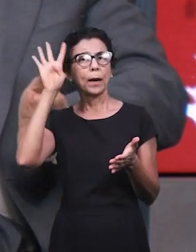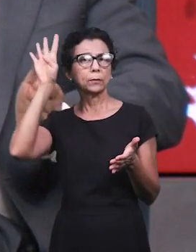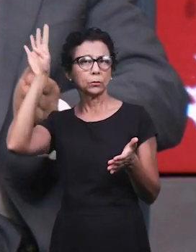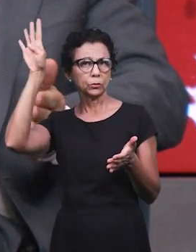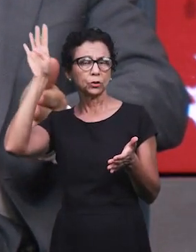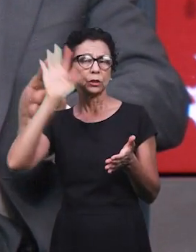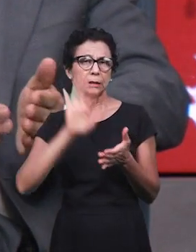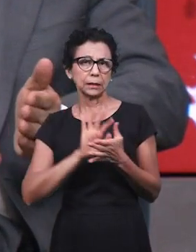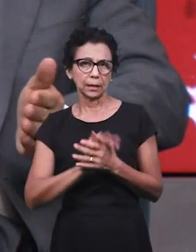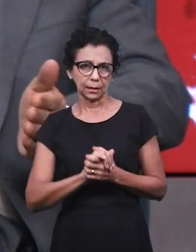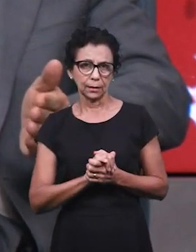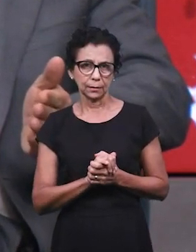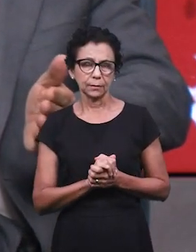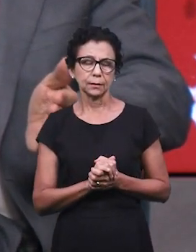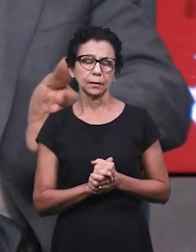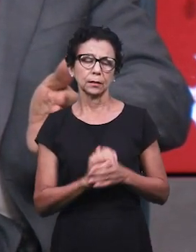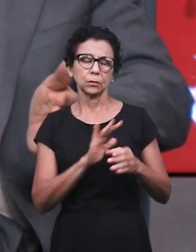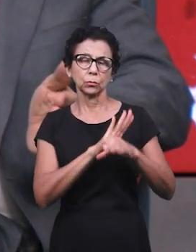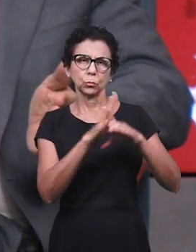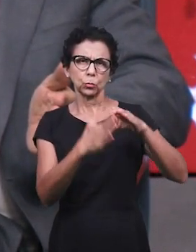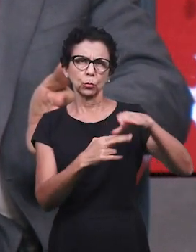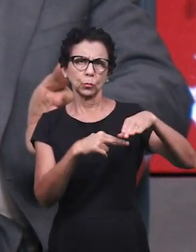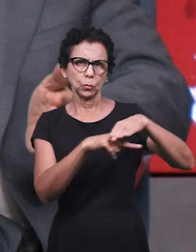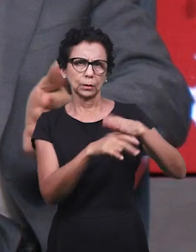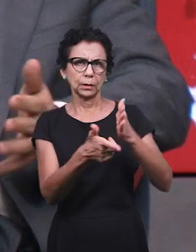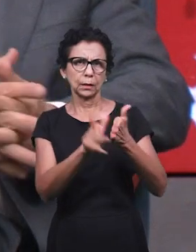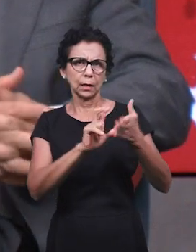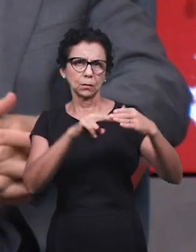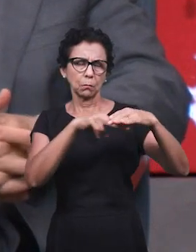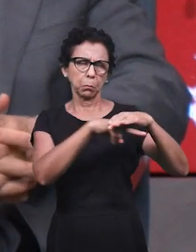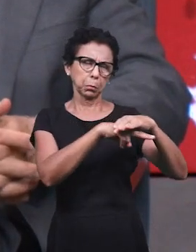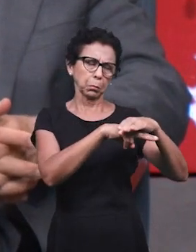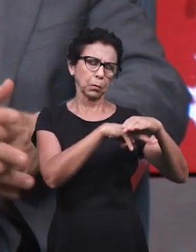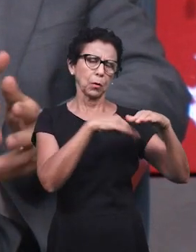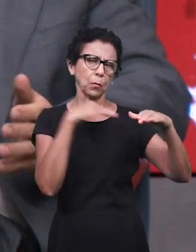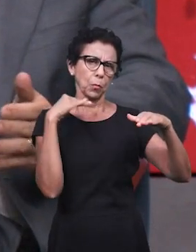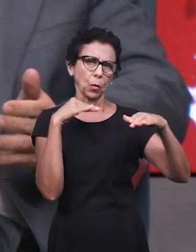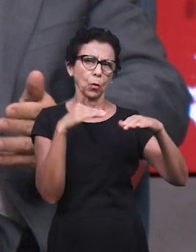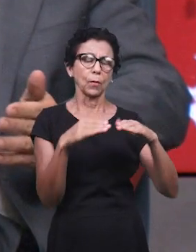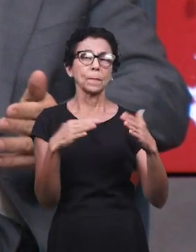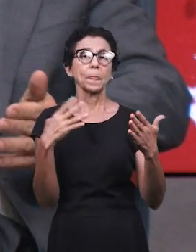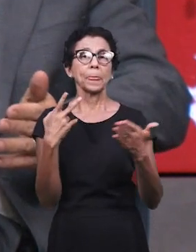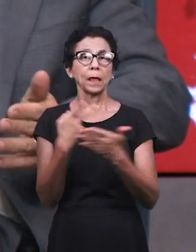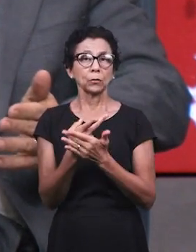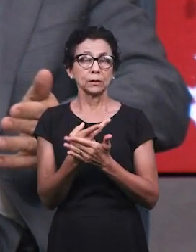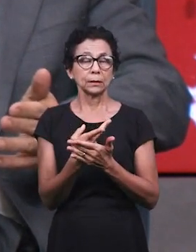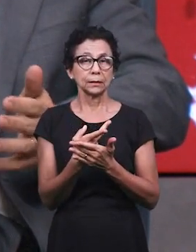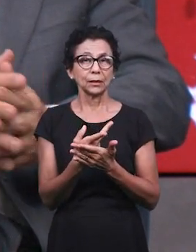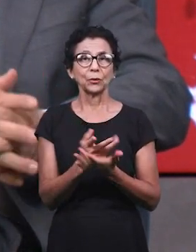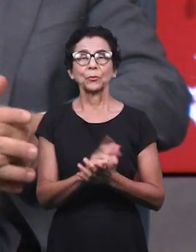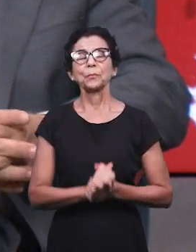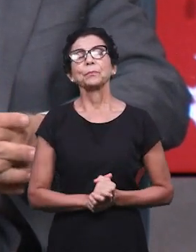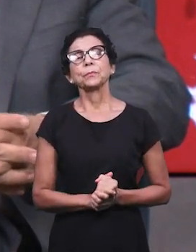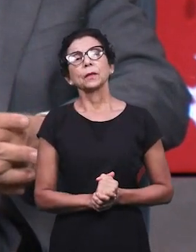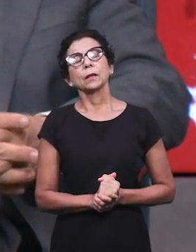a pedra foi removida, ele leu errado, ele leu a pedra foi